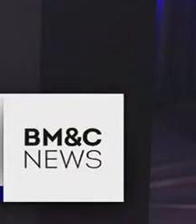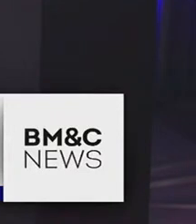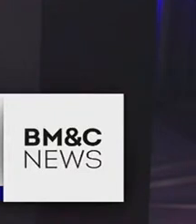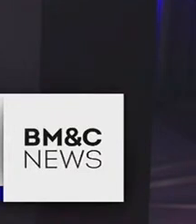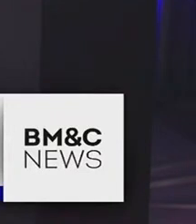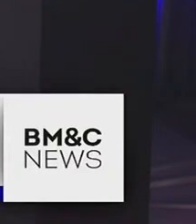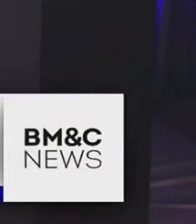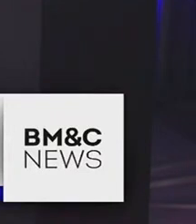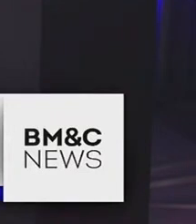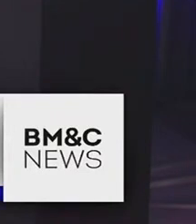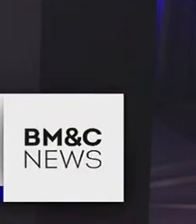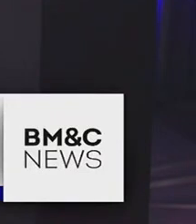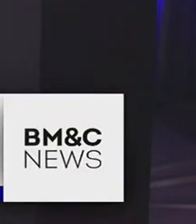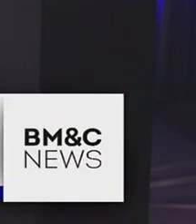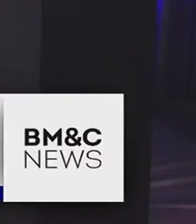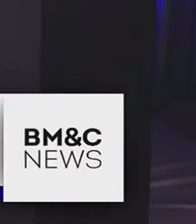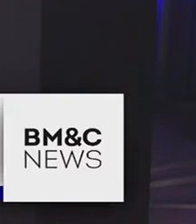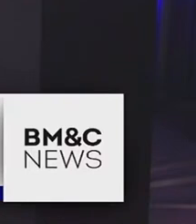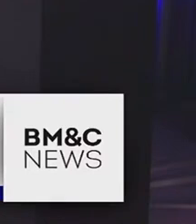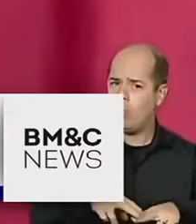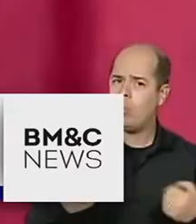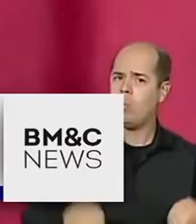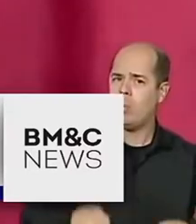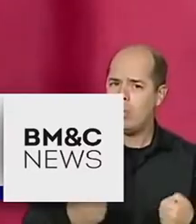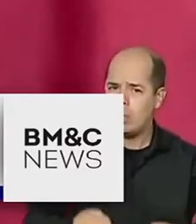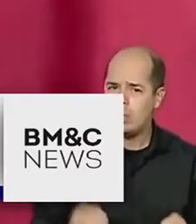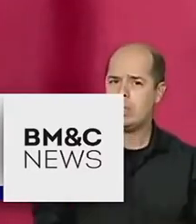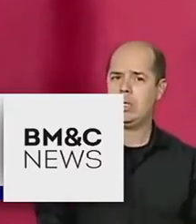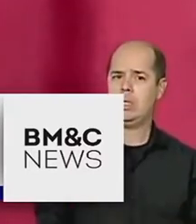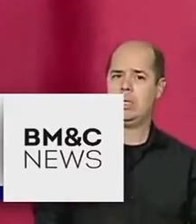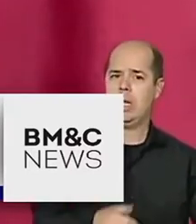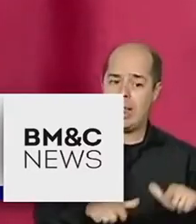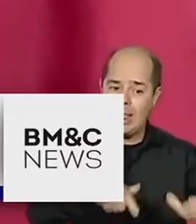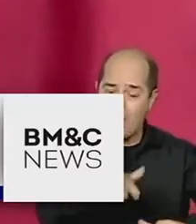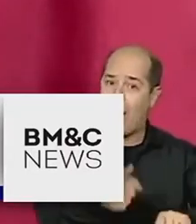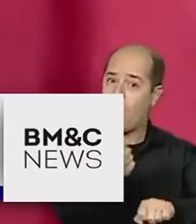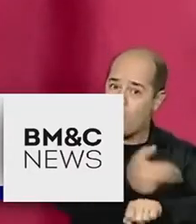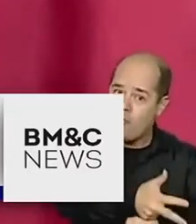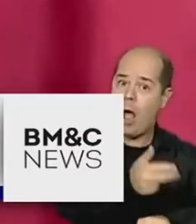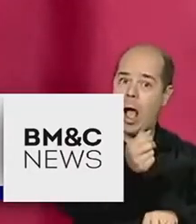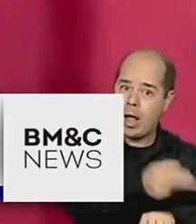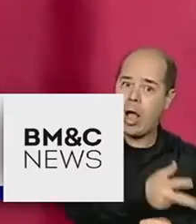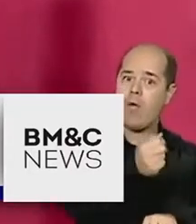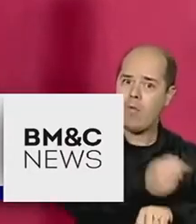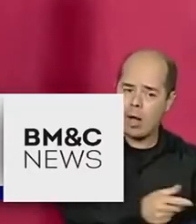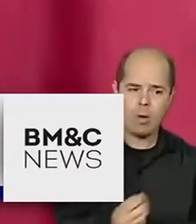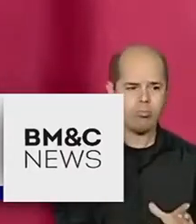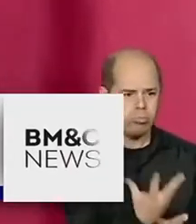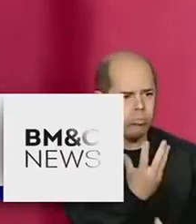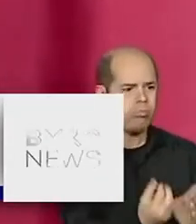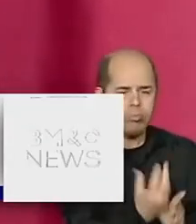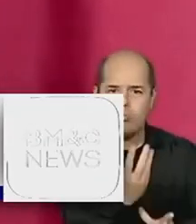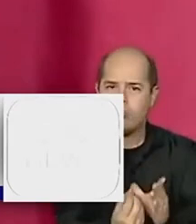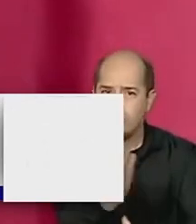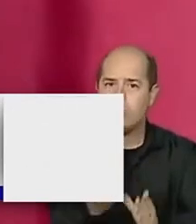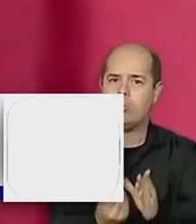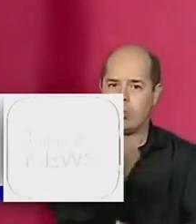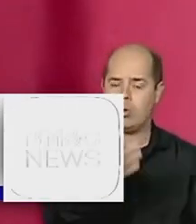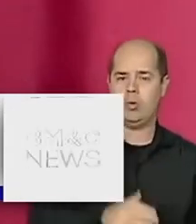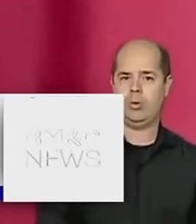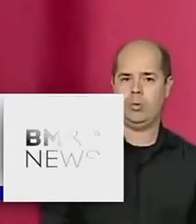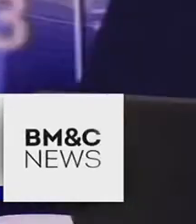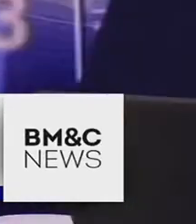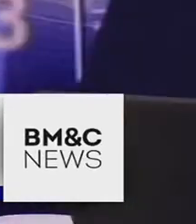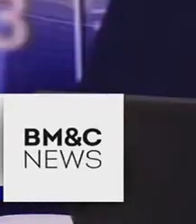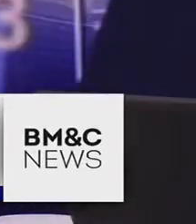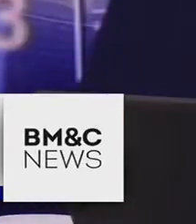grande questão com a Alemanha, que o Brasil vai vender para a Alemanha. In loco. Os nossos ministros assinaram mais